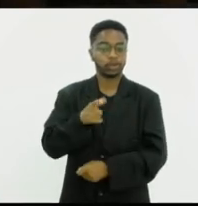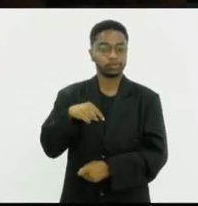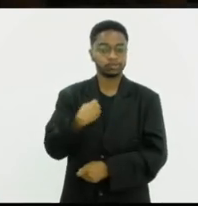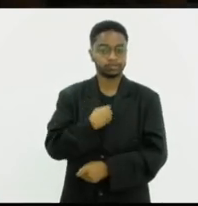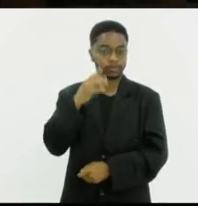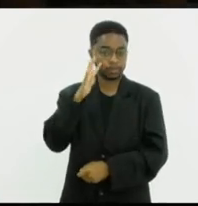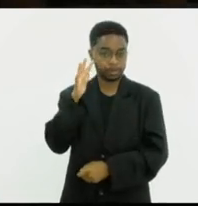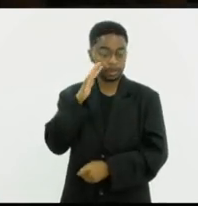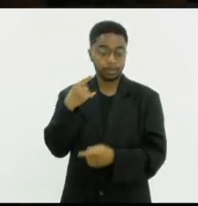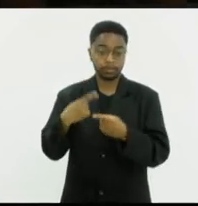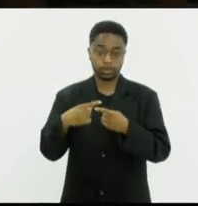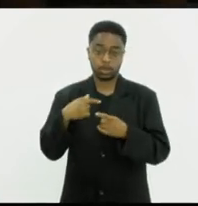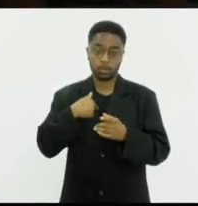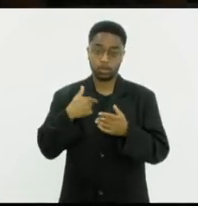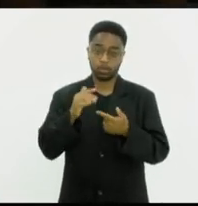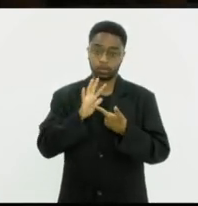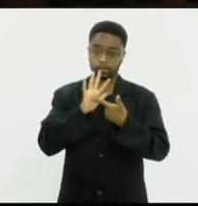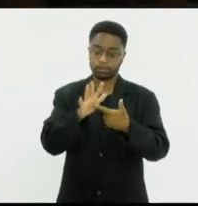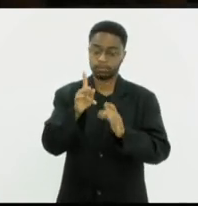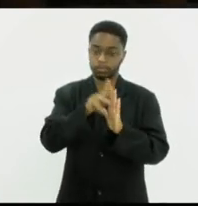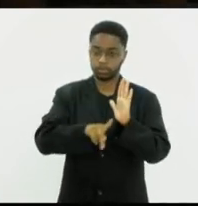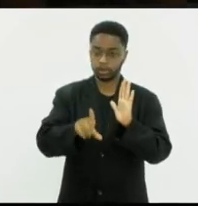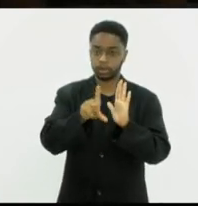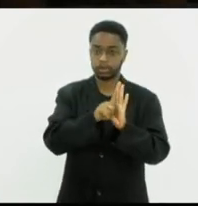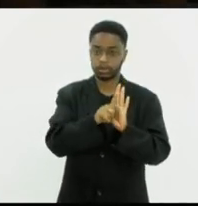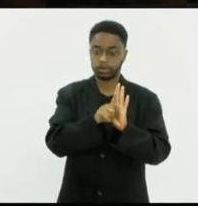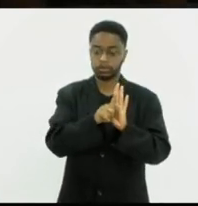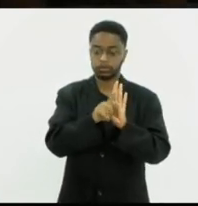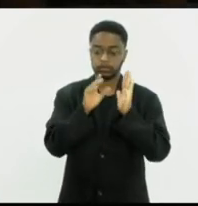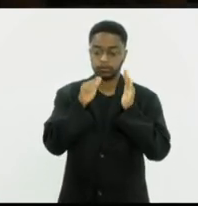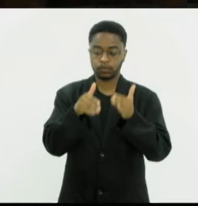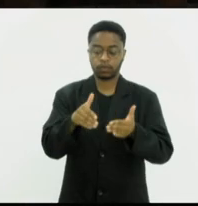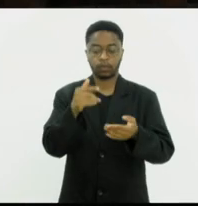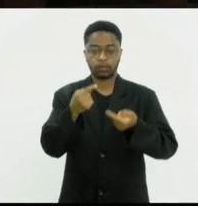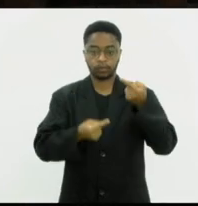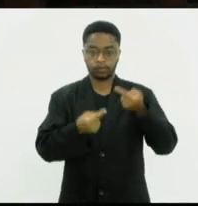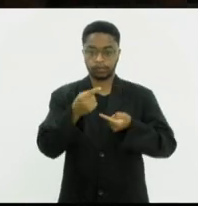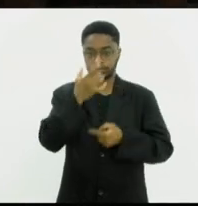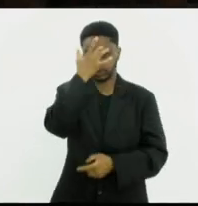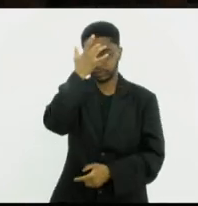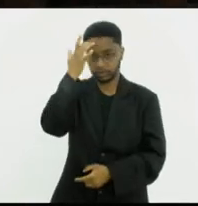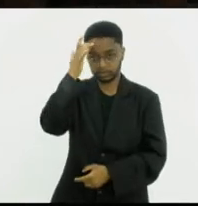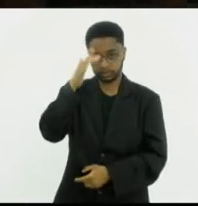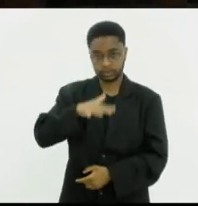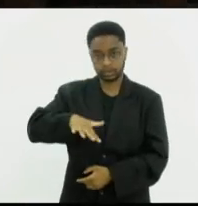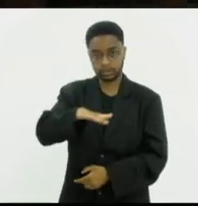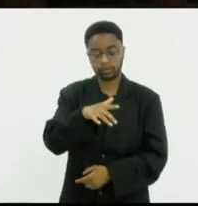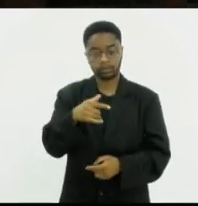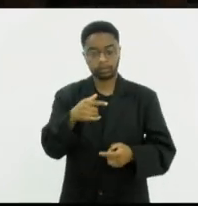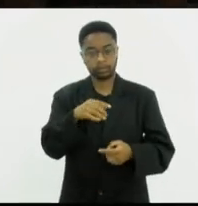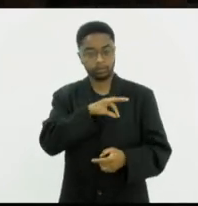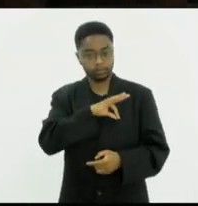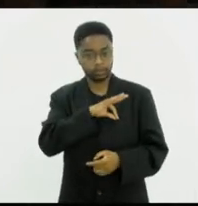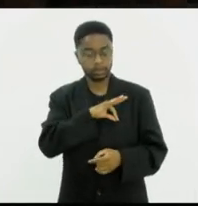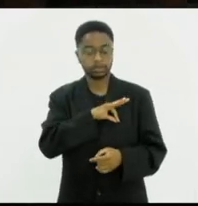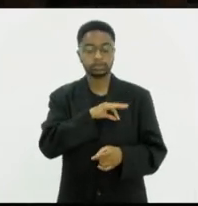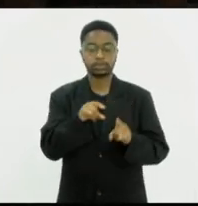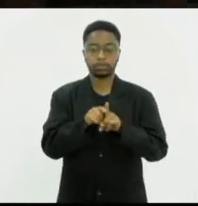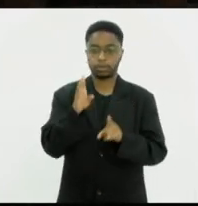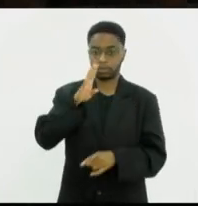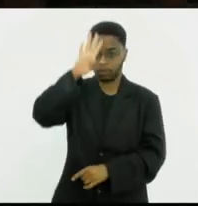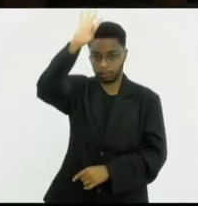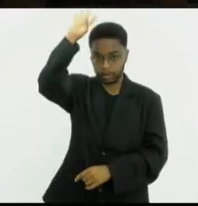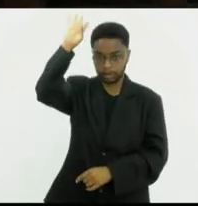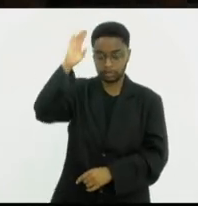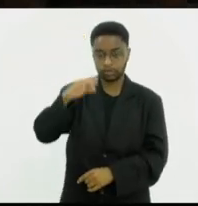ponto desse projeto que eu apresentei, da política de saúde mental para a Polícia Militar e os policiais civis e bombeiros,